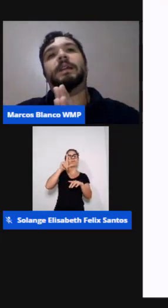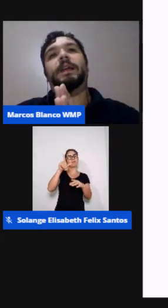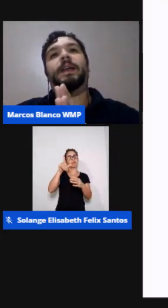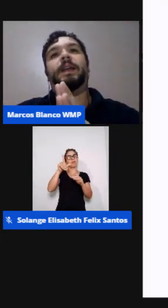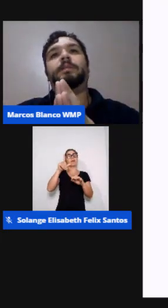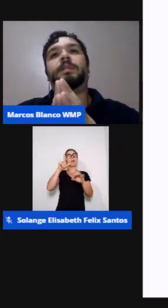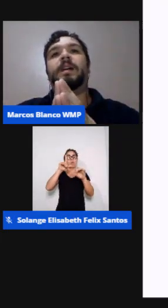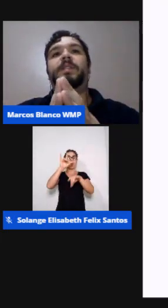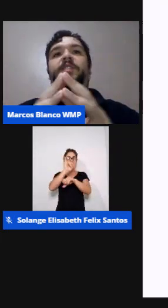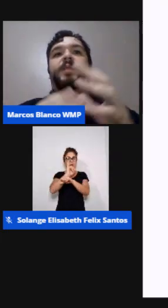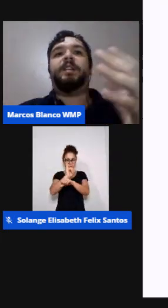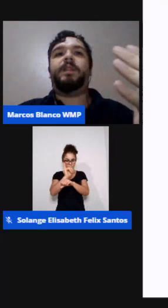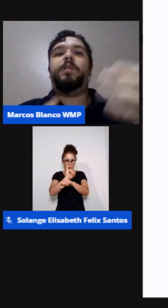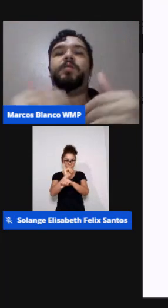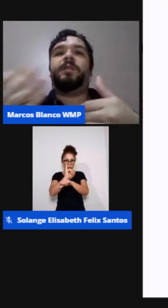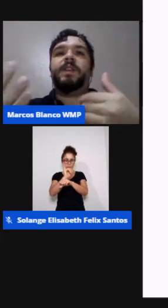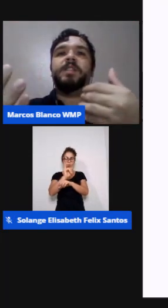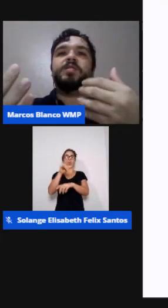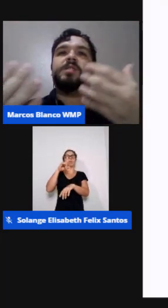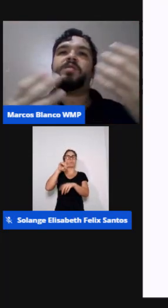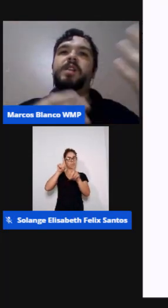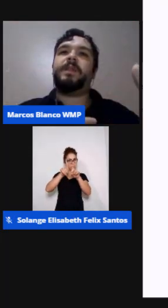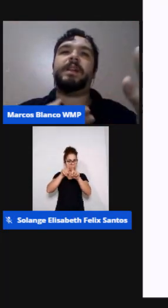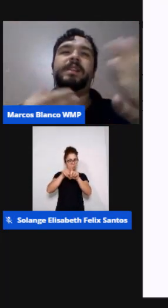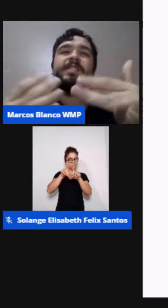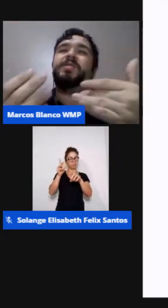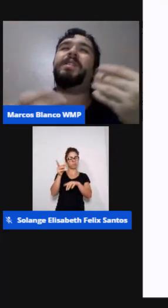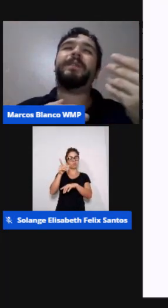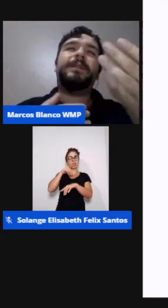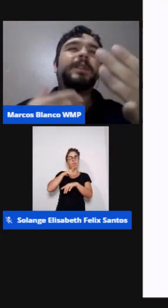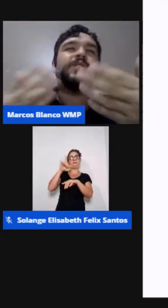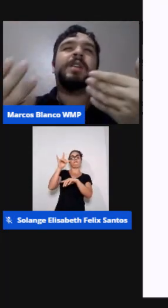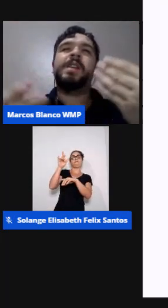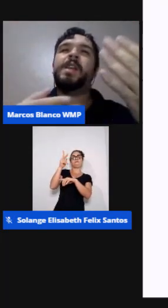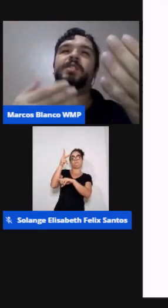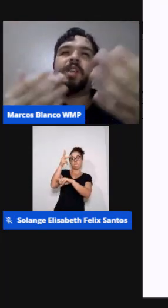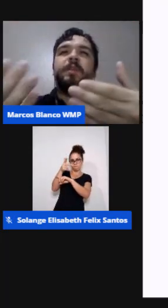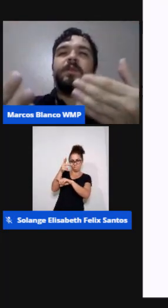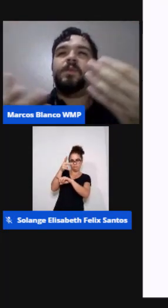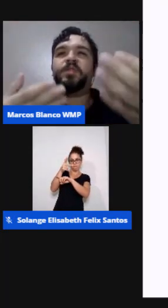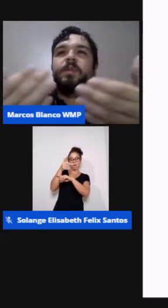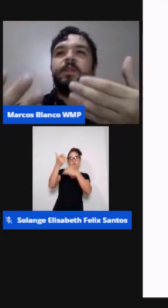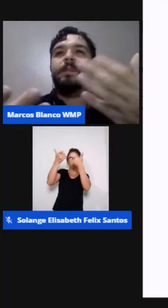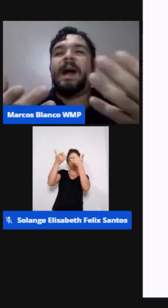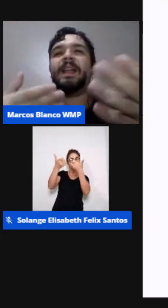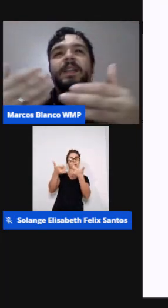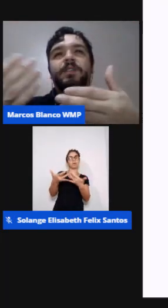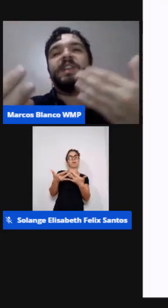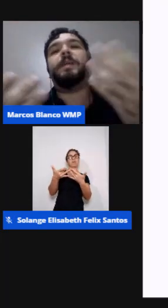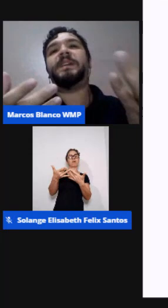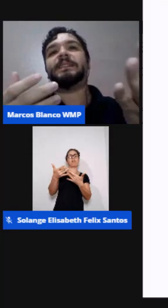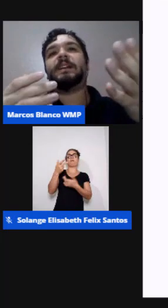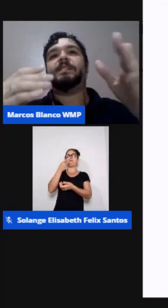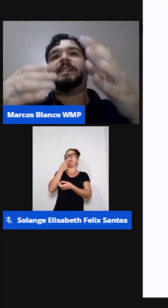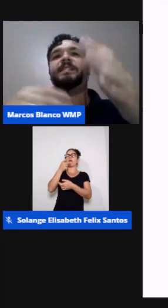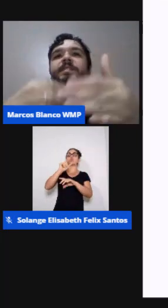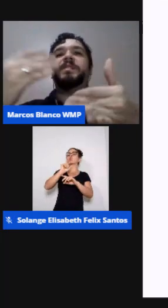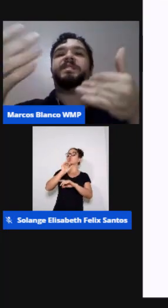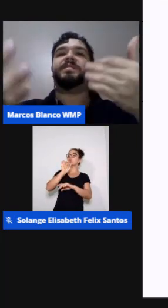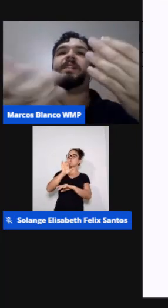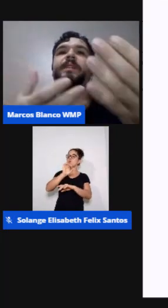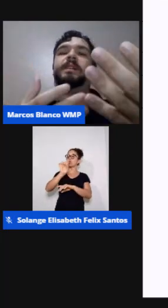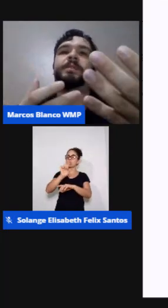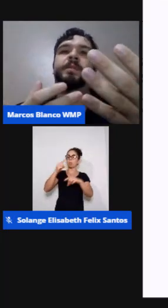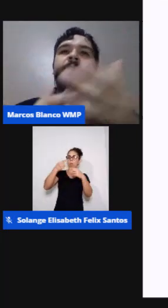YouTube. Lá vocês podem ver alguns vídeos, não só falando, a gente nunca fica falando só sobre o Volbach, que eu tinha que apresentar a